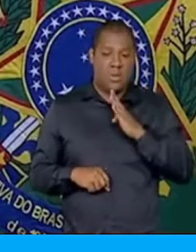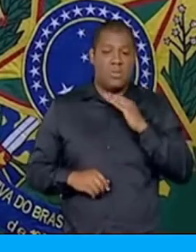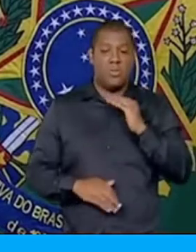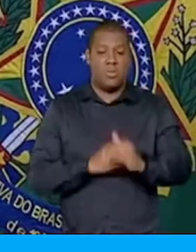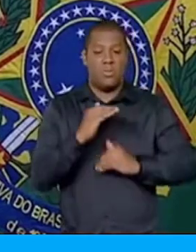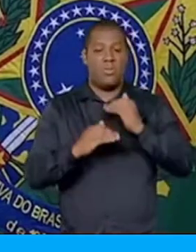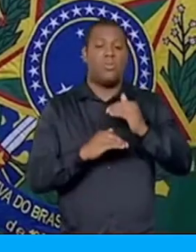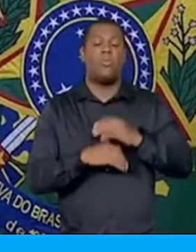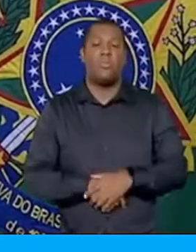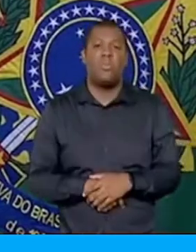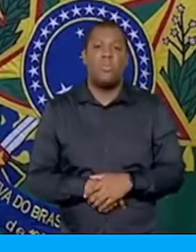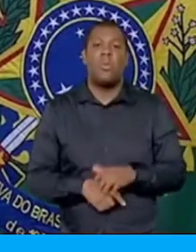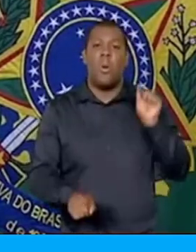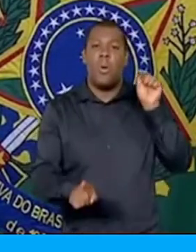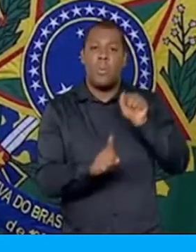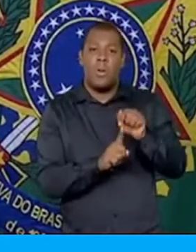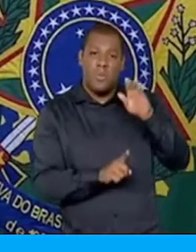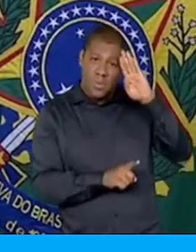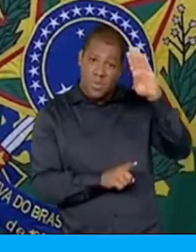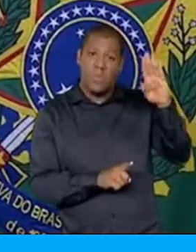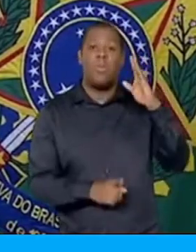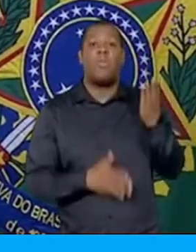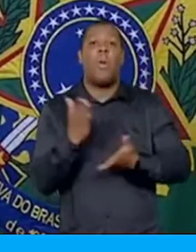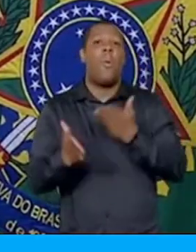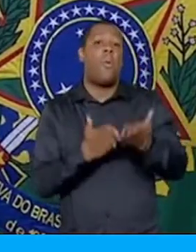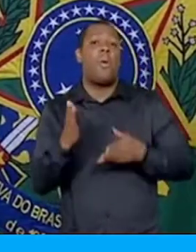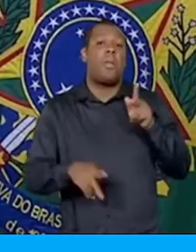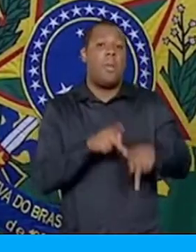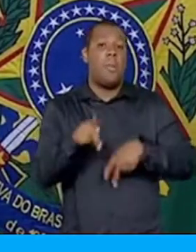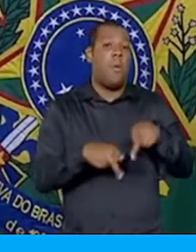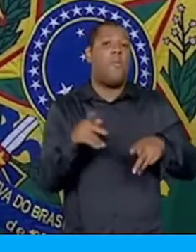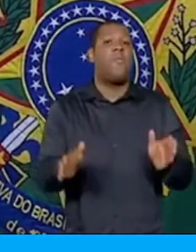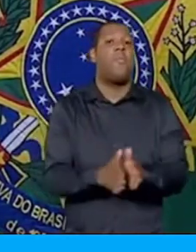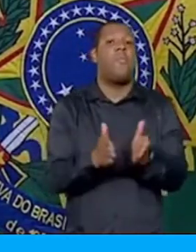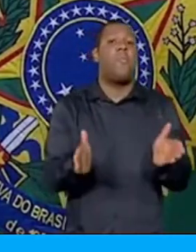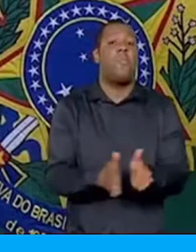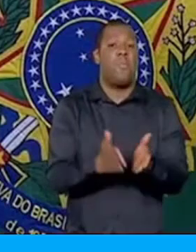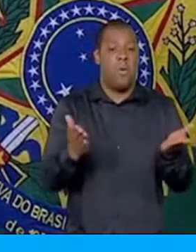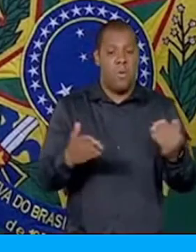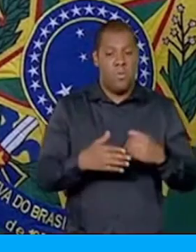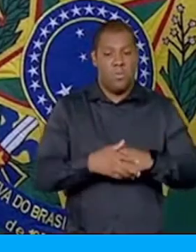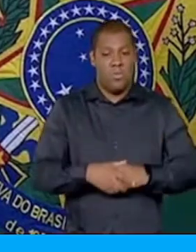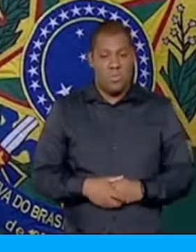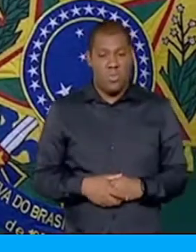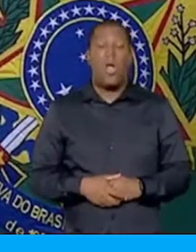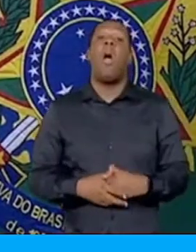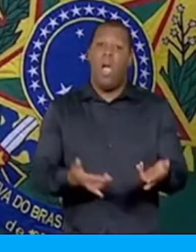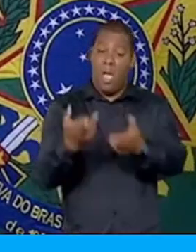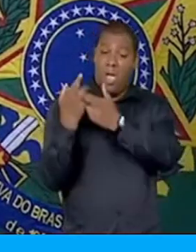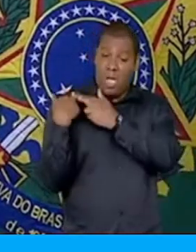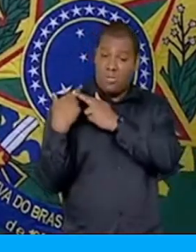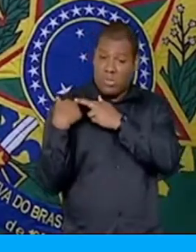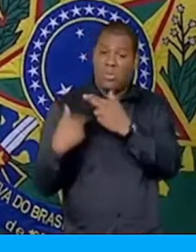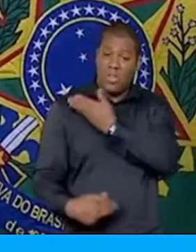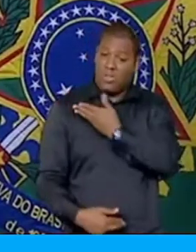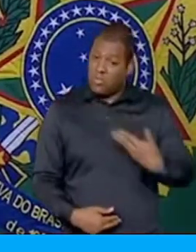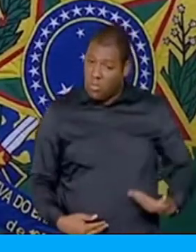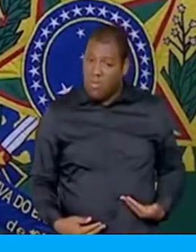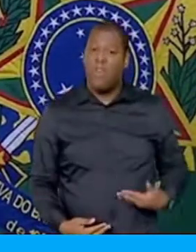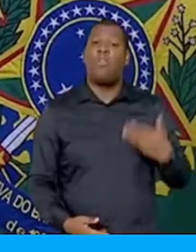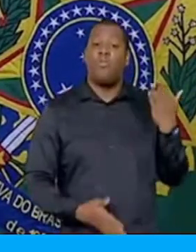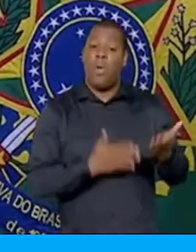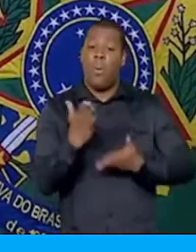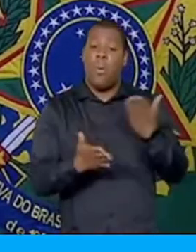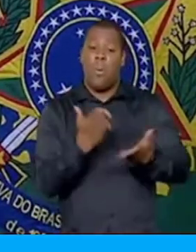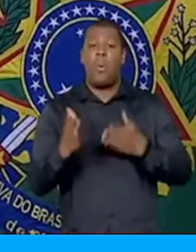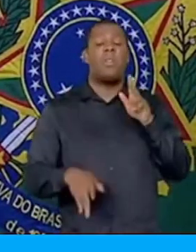dos pobres, a gente não está fazendo favor, a gente está apenas cumprindo com a nossa obrigação. Porque é uma profissão de